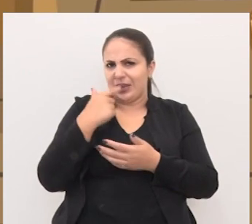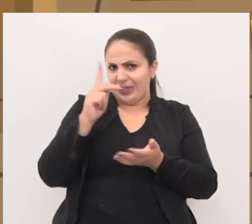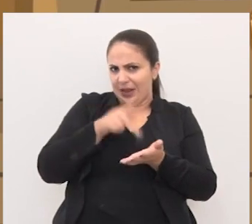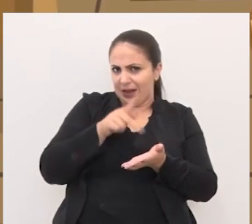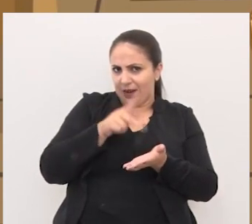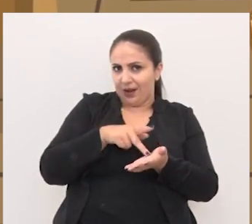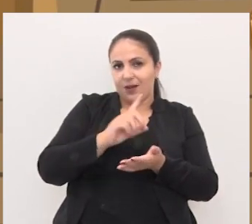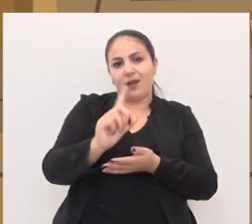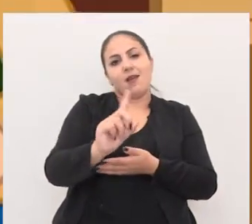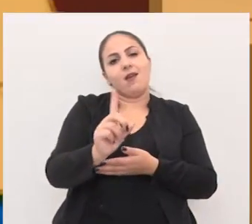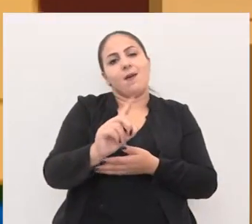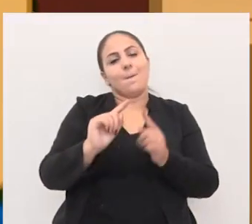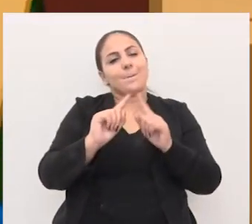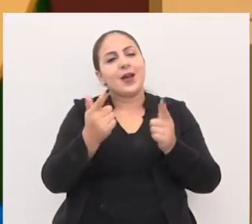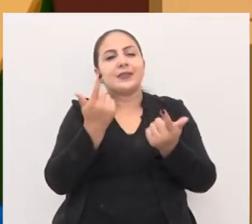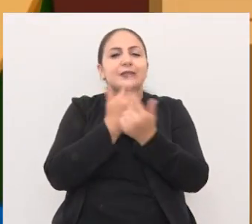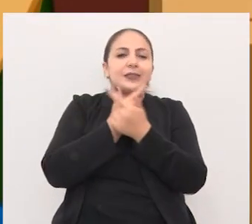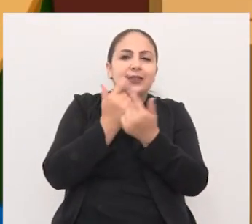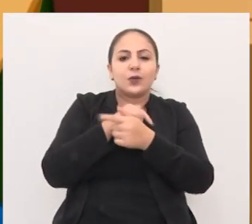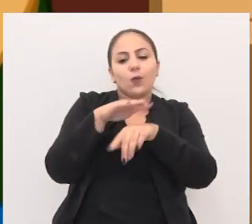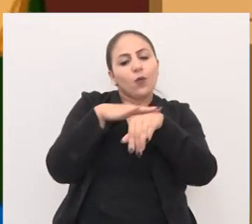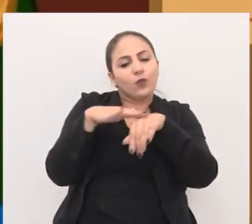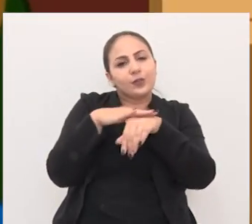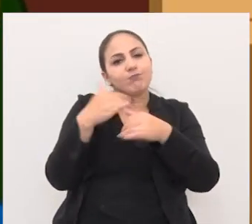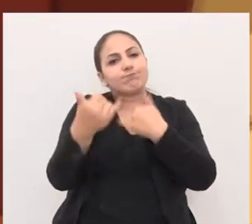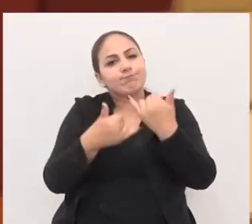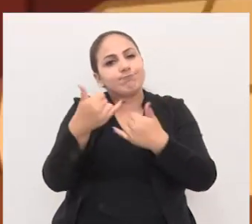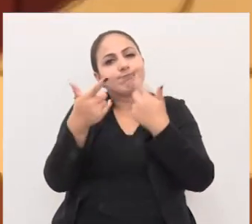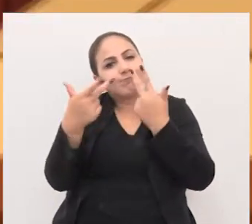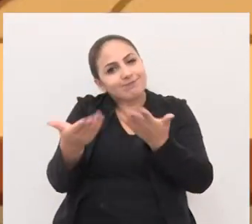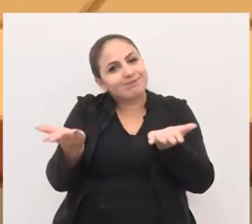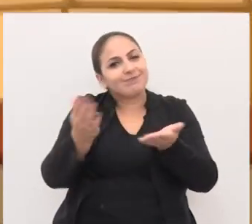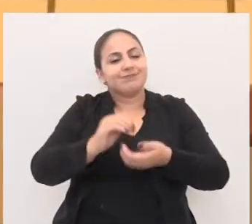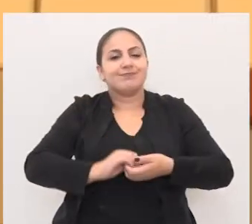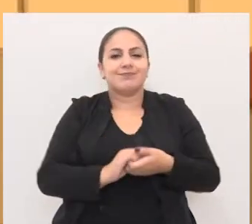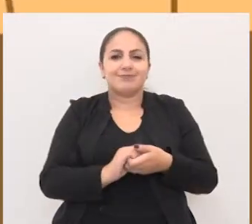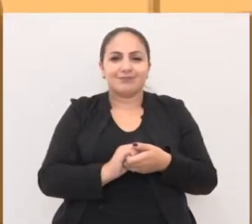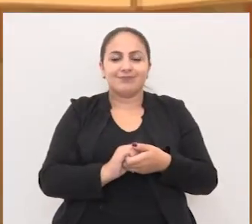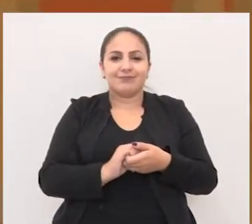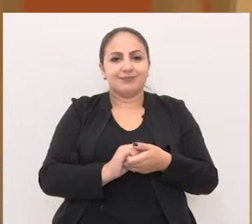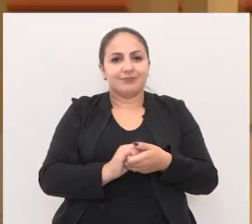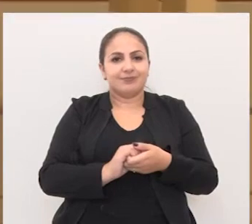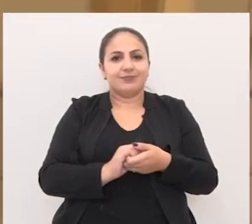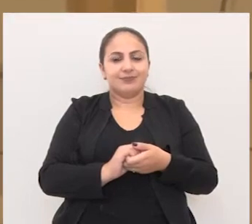real, mas com certeza riu, conversou e brincou como uma.